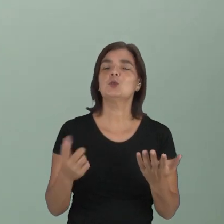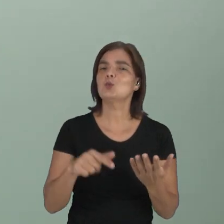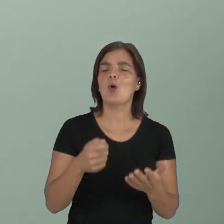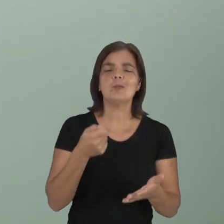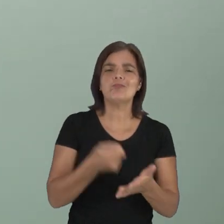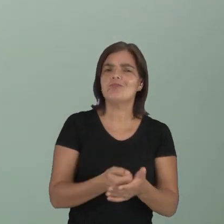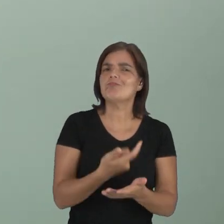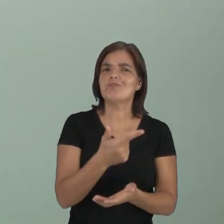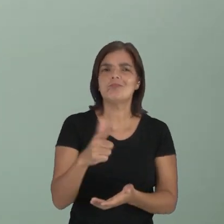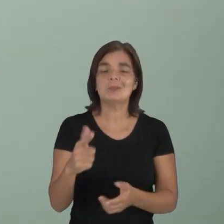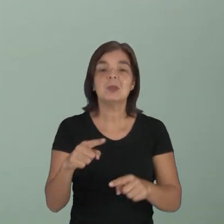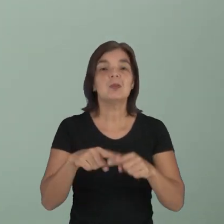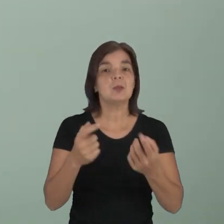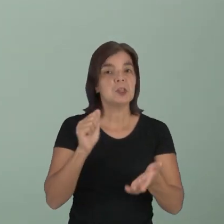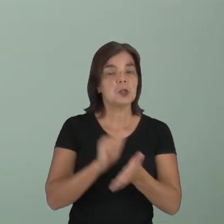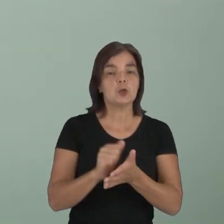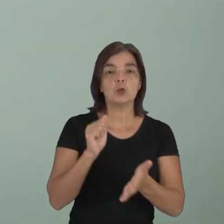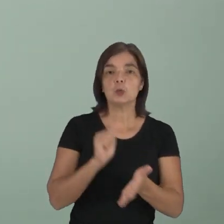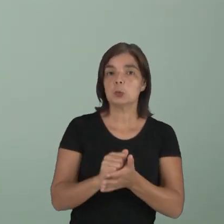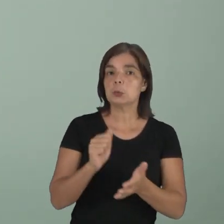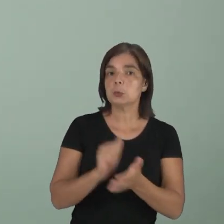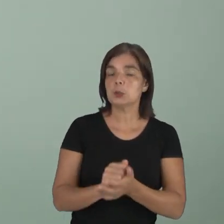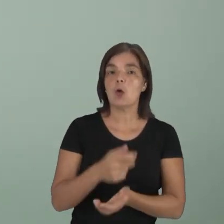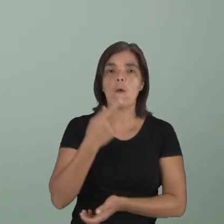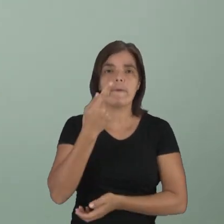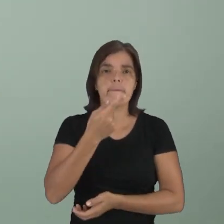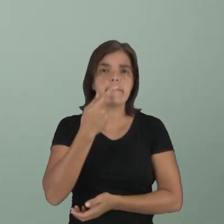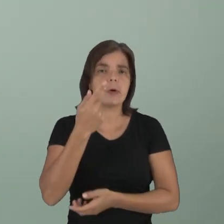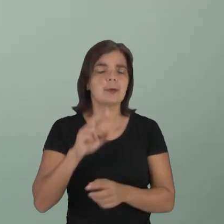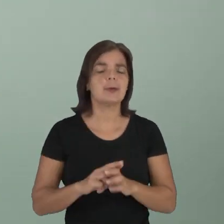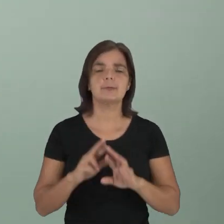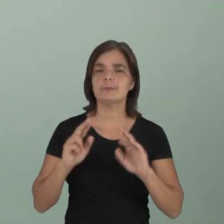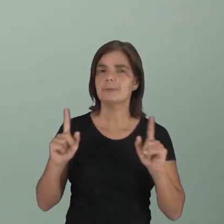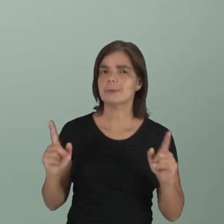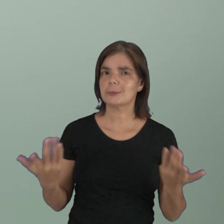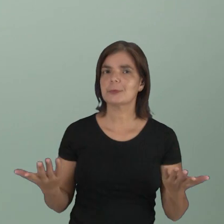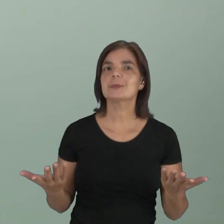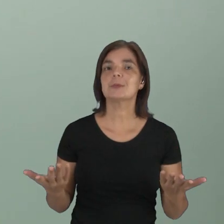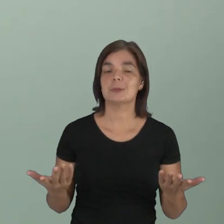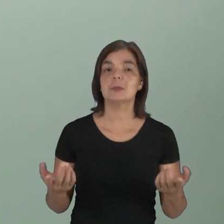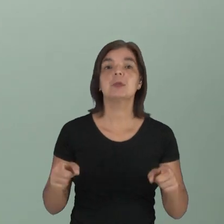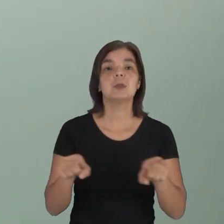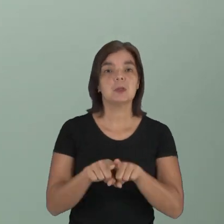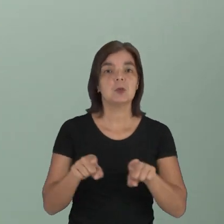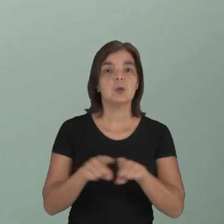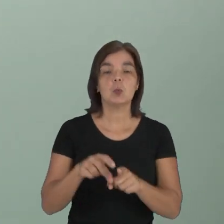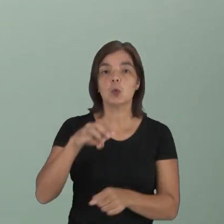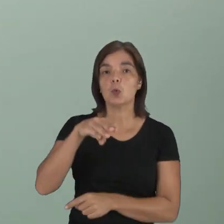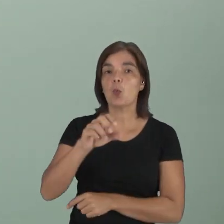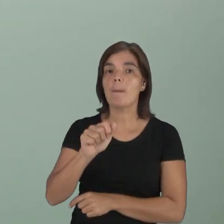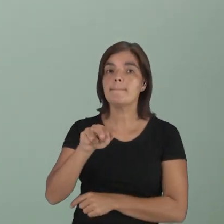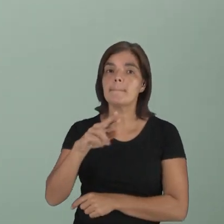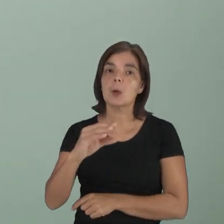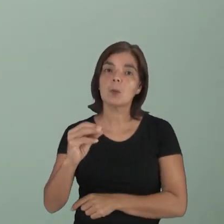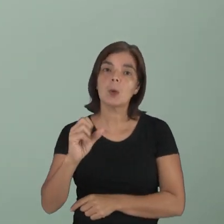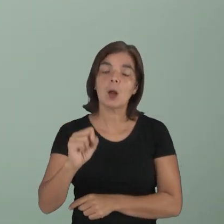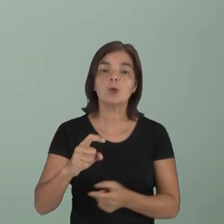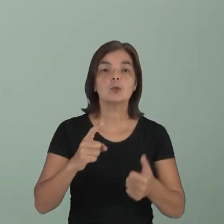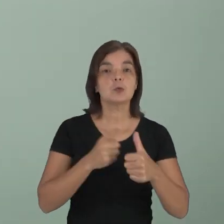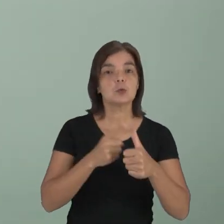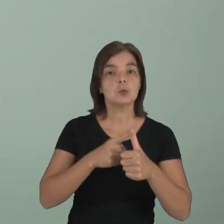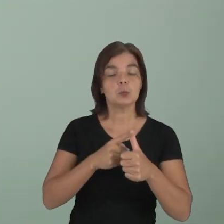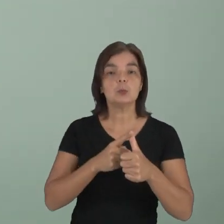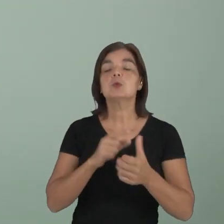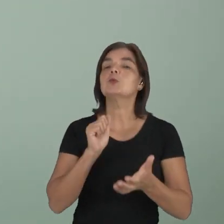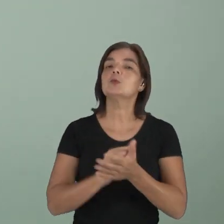não existe. Você escreve de maneira, você fala de maneira mais descontraída. E assim o Marcos fez. No primeiro